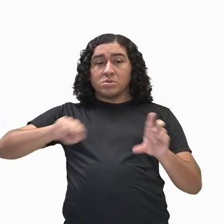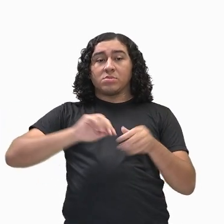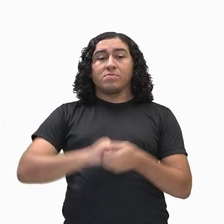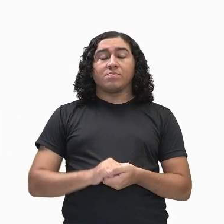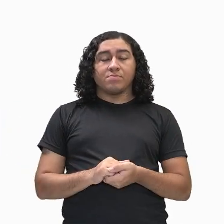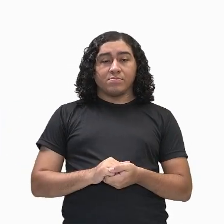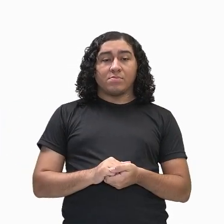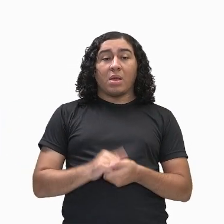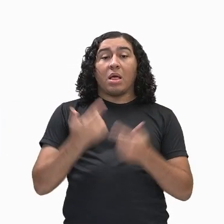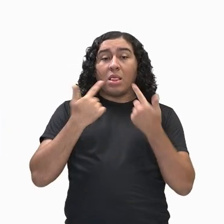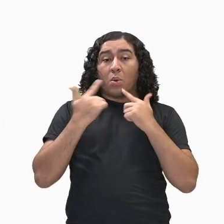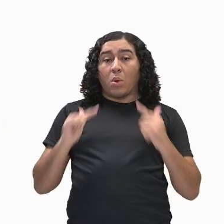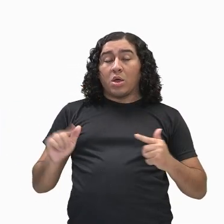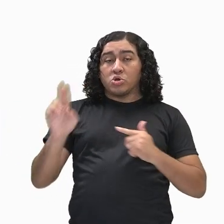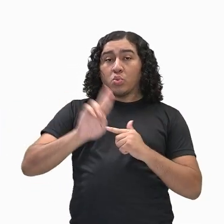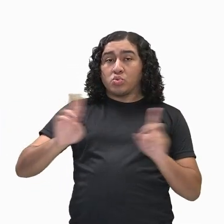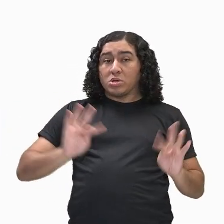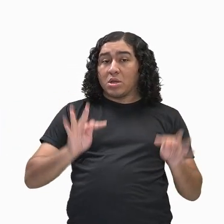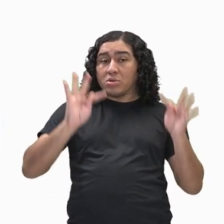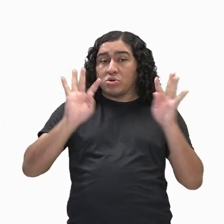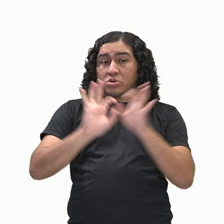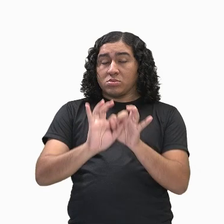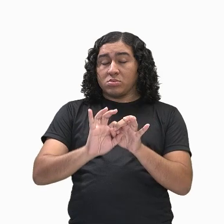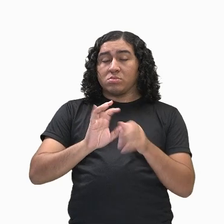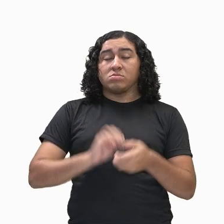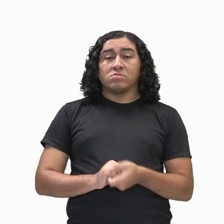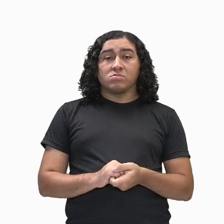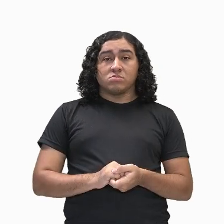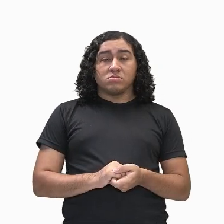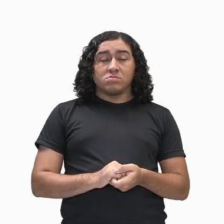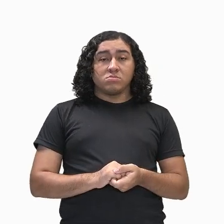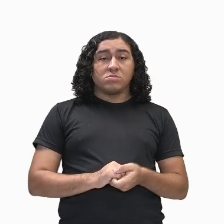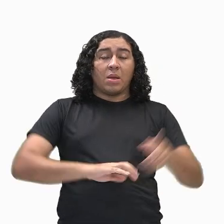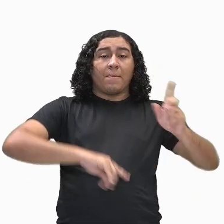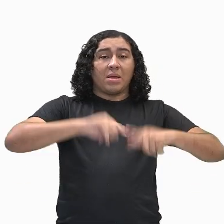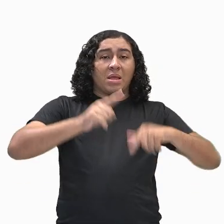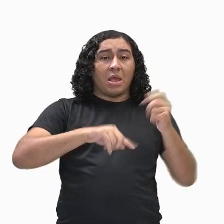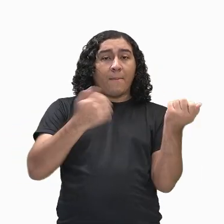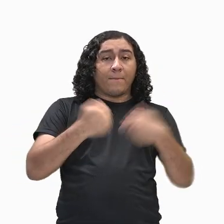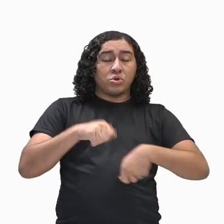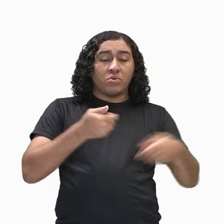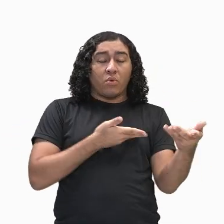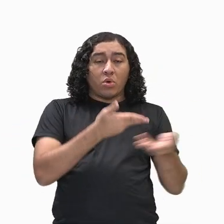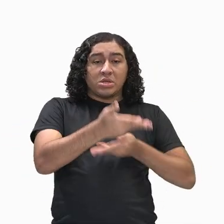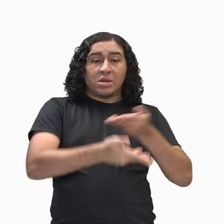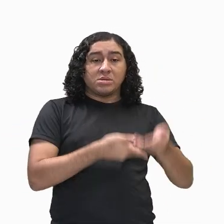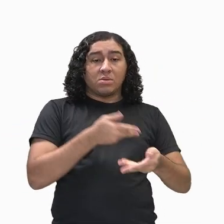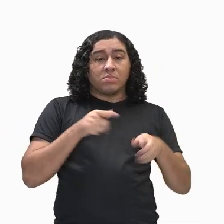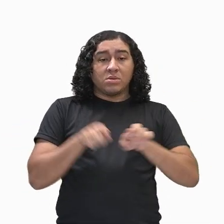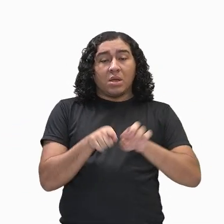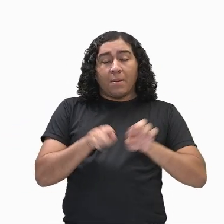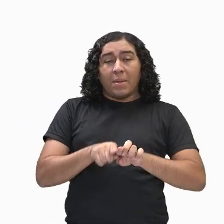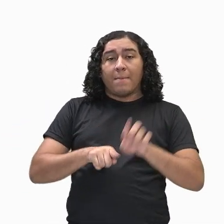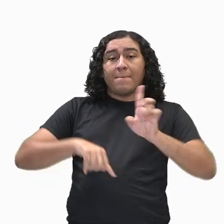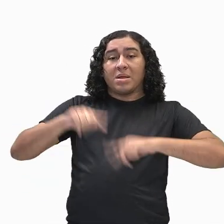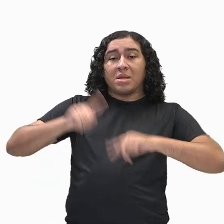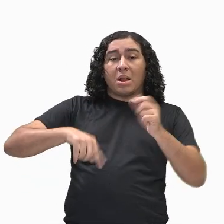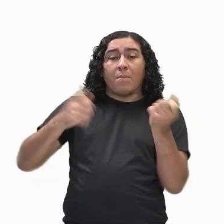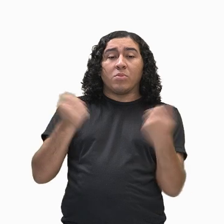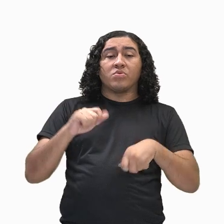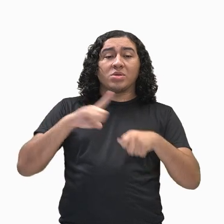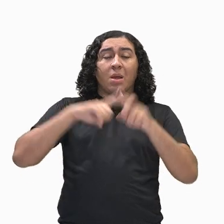uso de tecnologias, obras interativas, obras em grande formato, uma